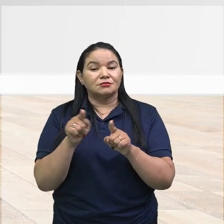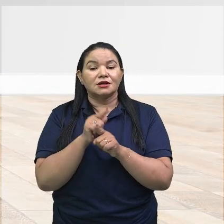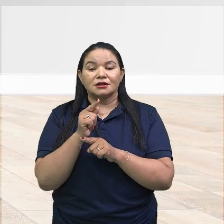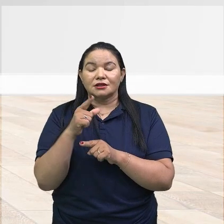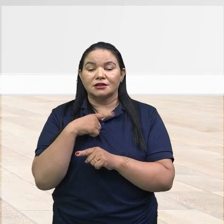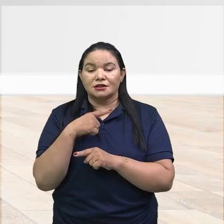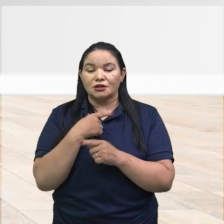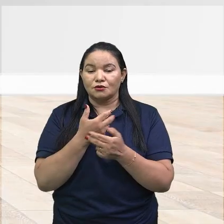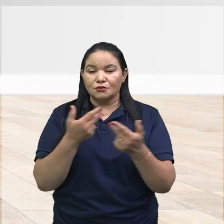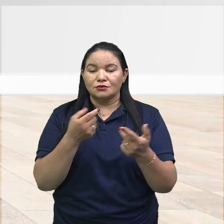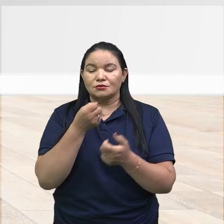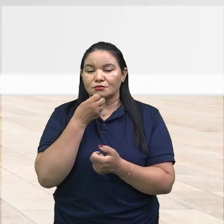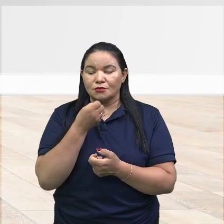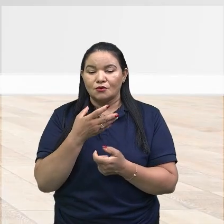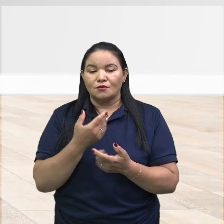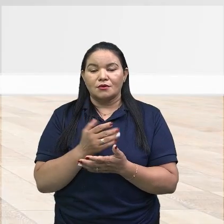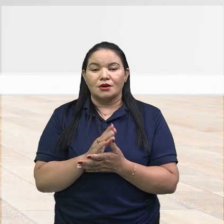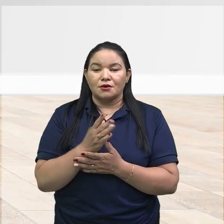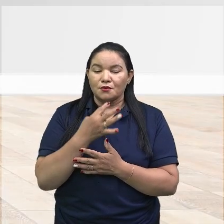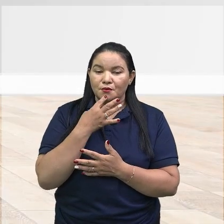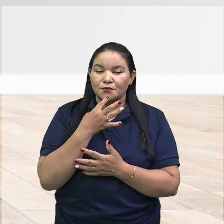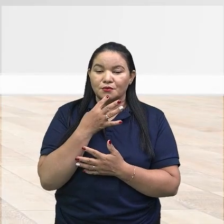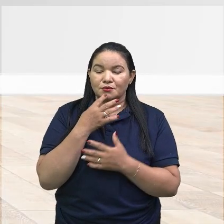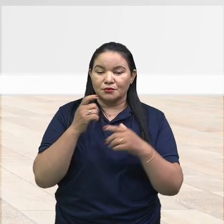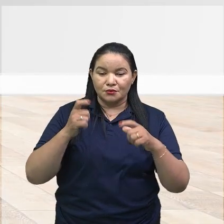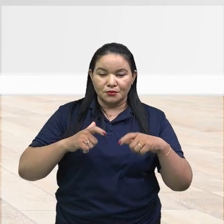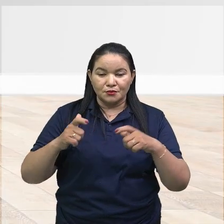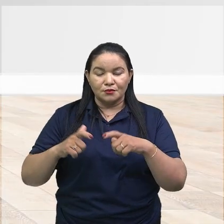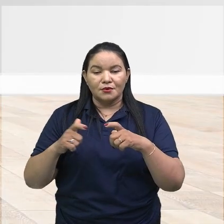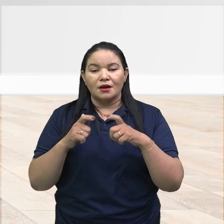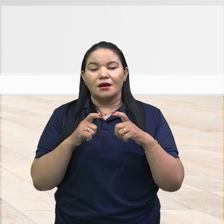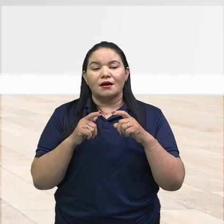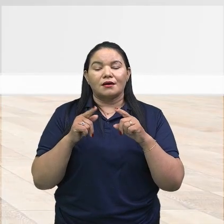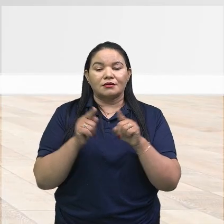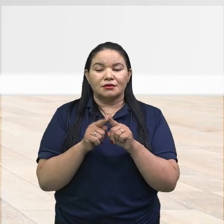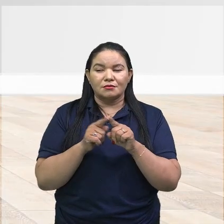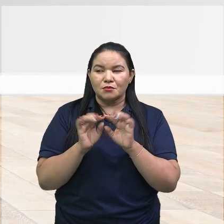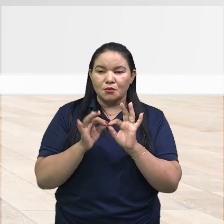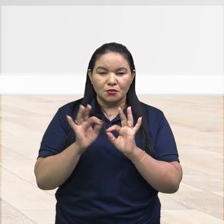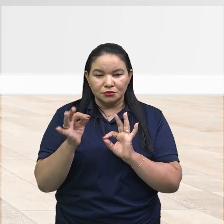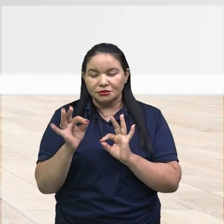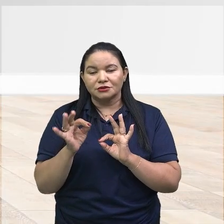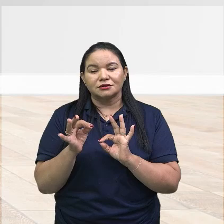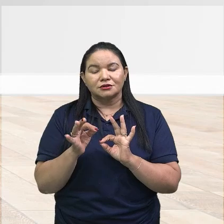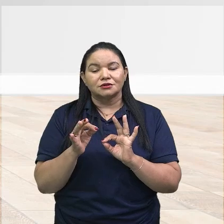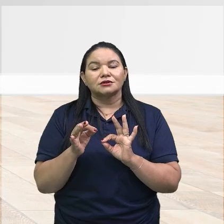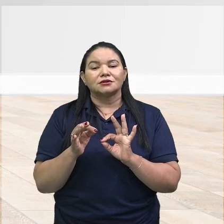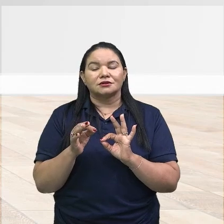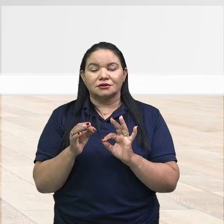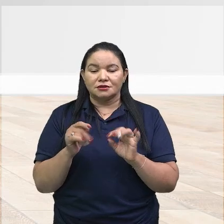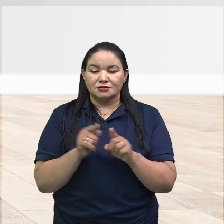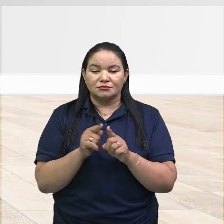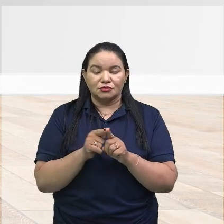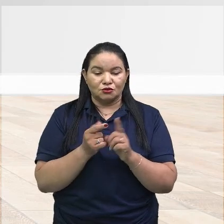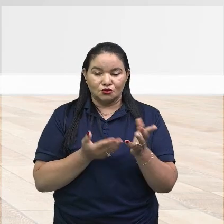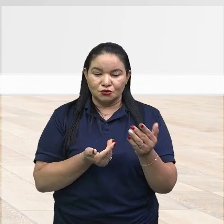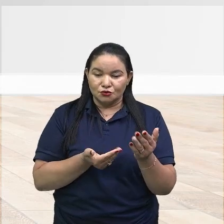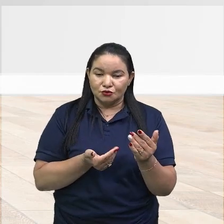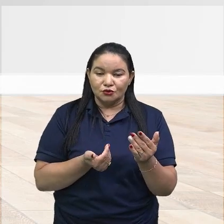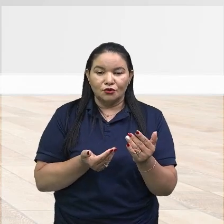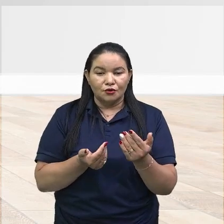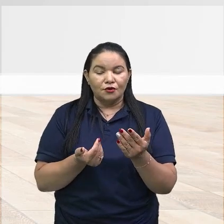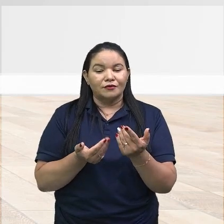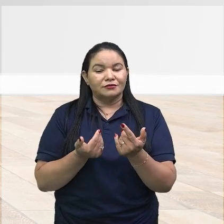gente conhece muitos lugares sem sair de casa. Então, com certeza, hoje a maioria, principalmente dos jovens,